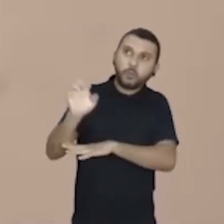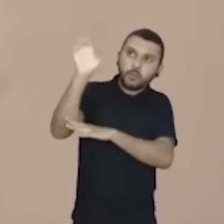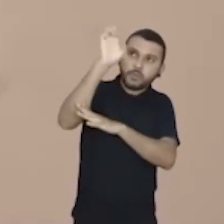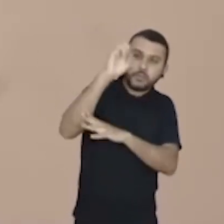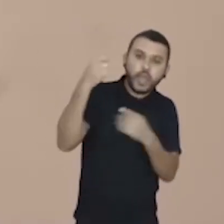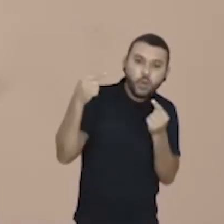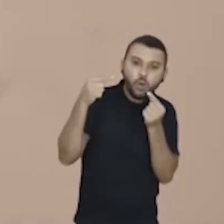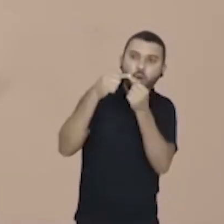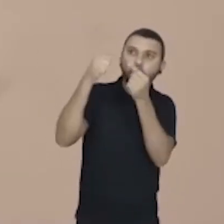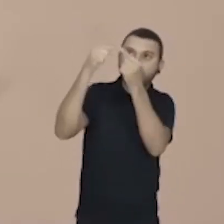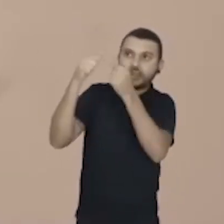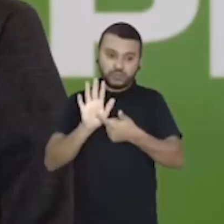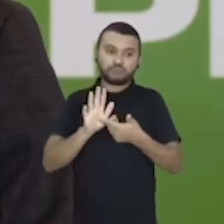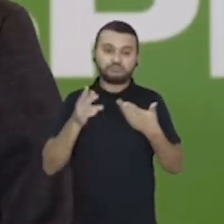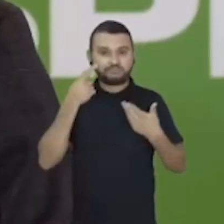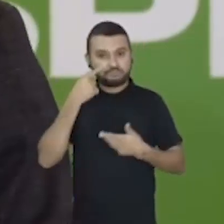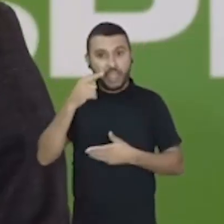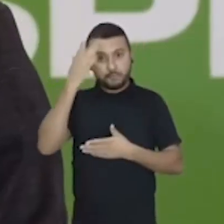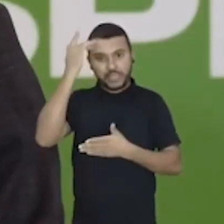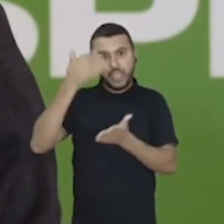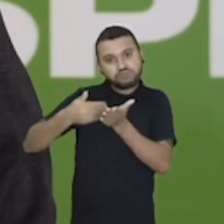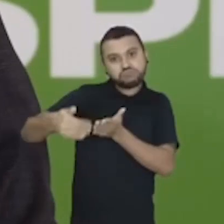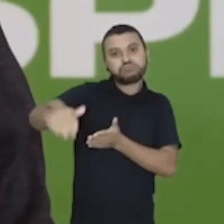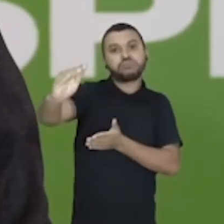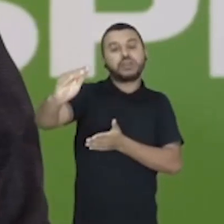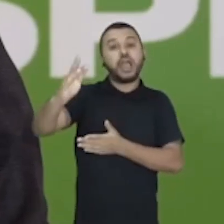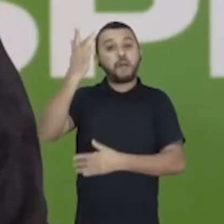junto conosco na campanha Nacional